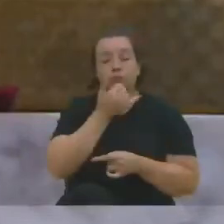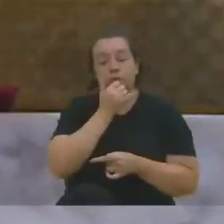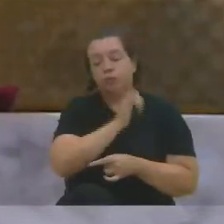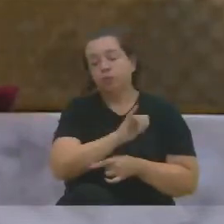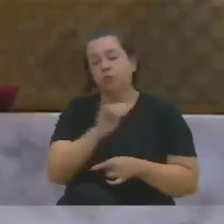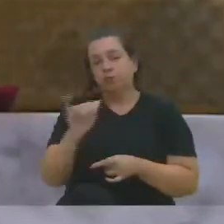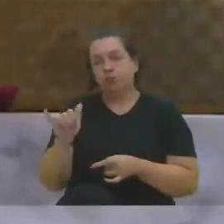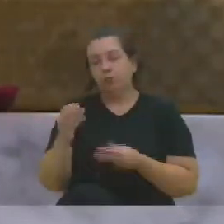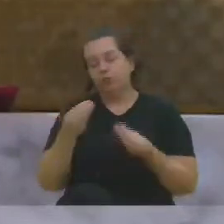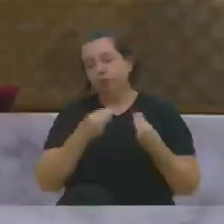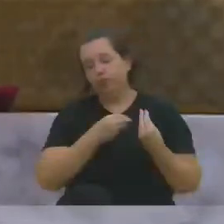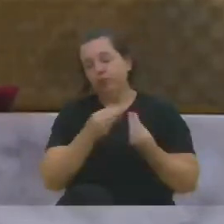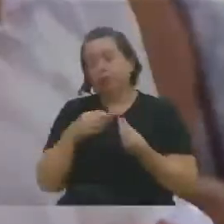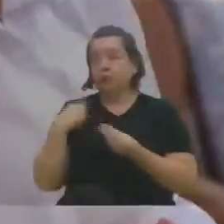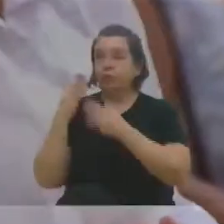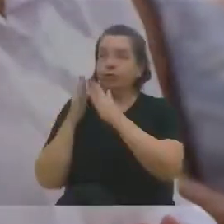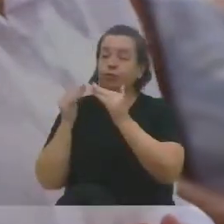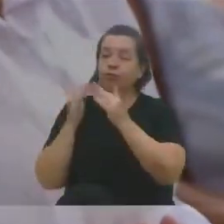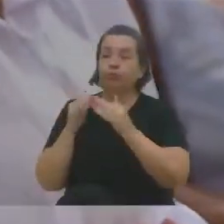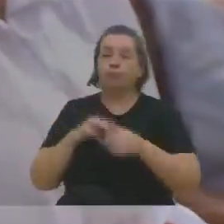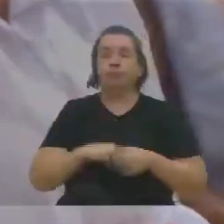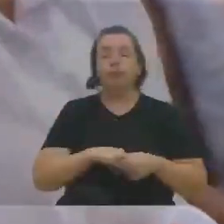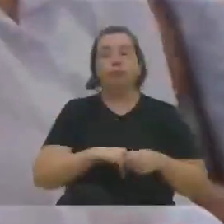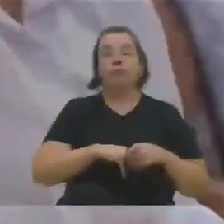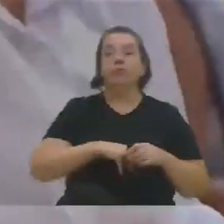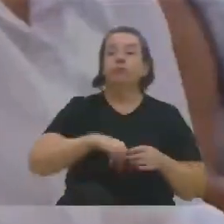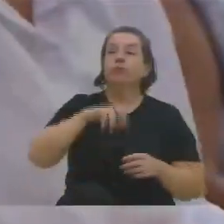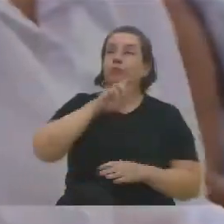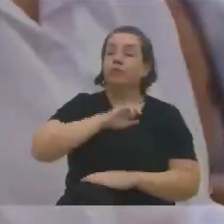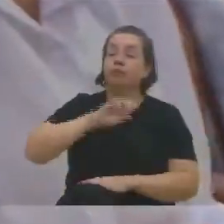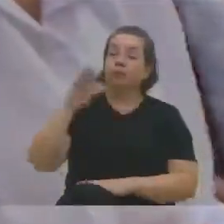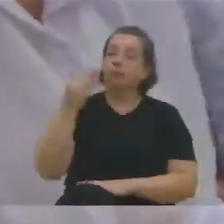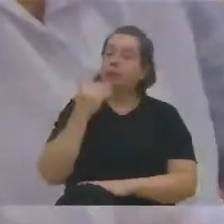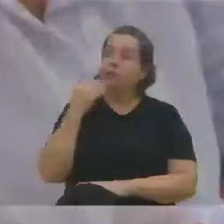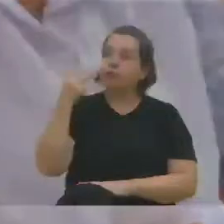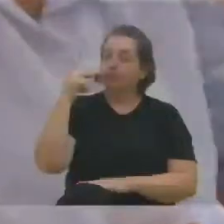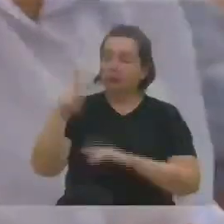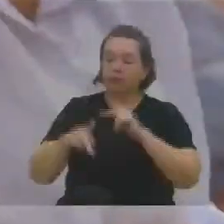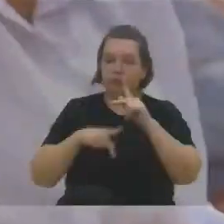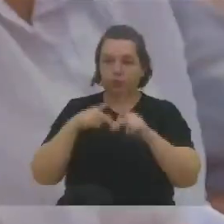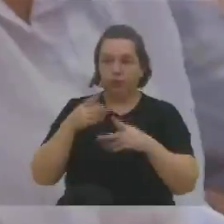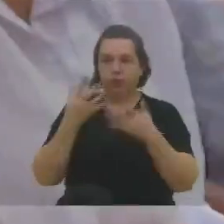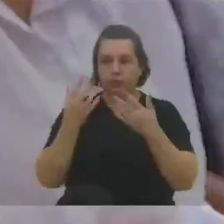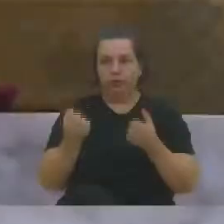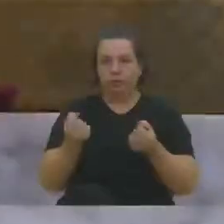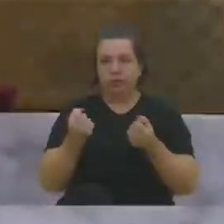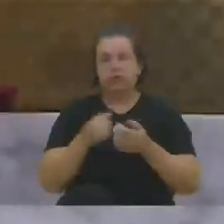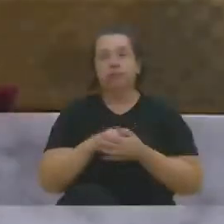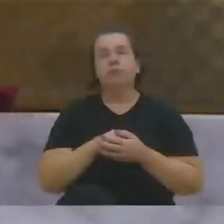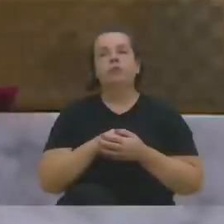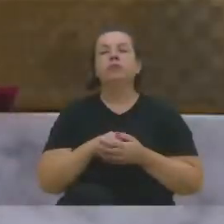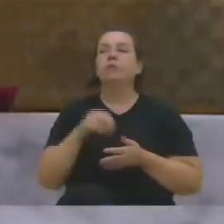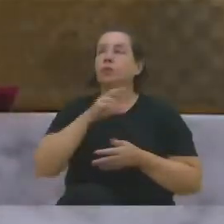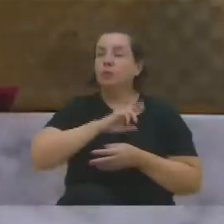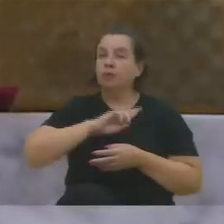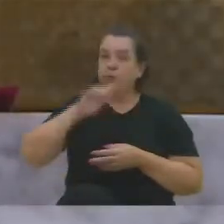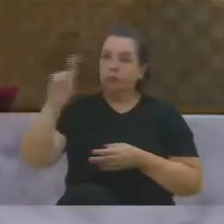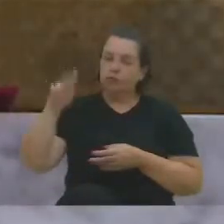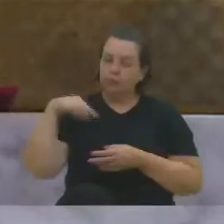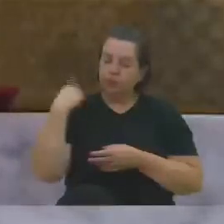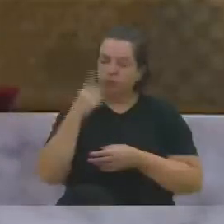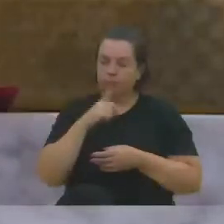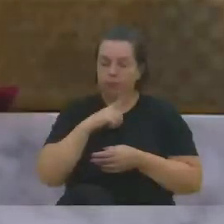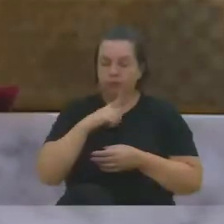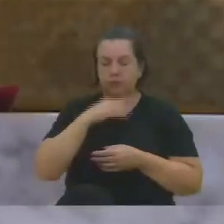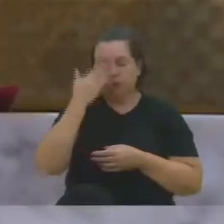vos pedimos. Senhor, ouvi o clamor de vosso povo. Senhor, que tenhamos